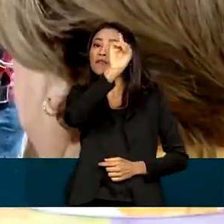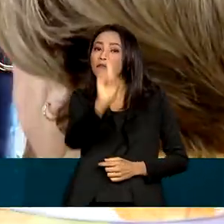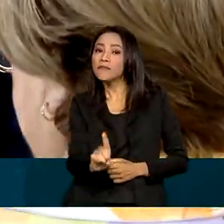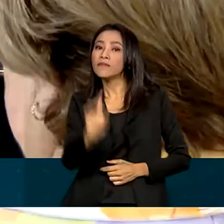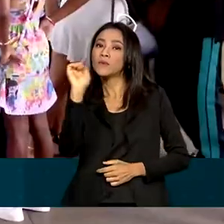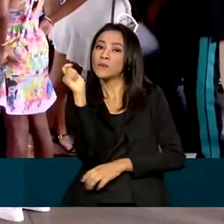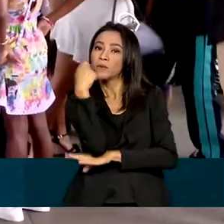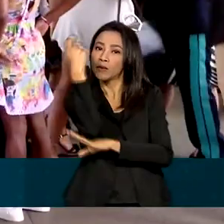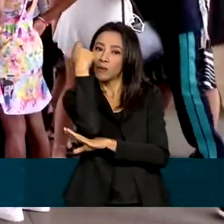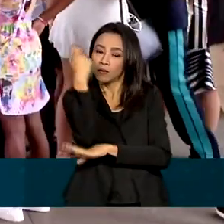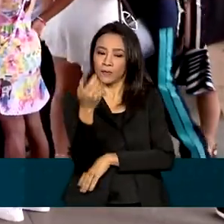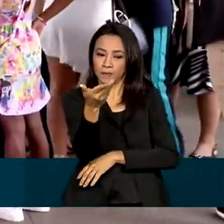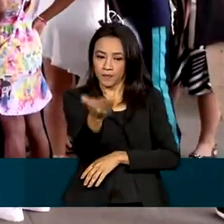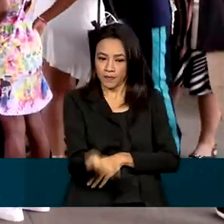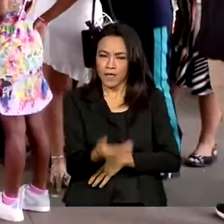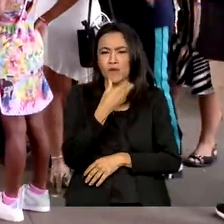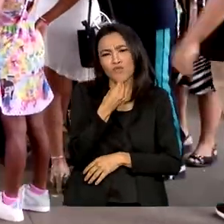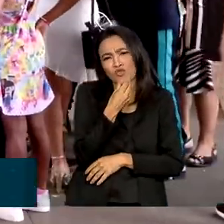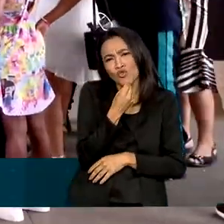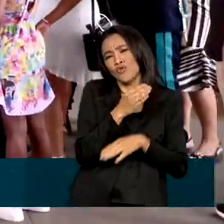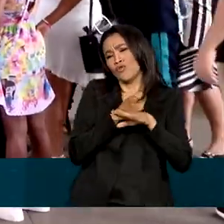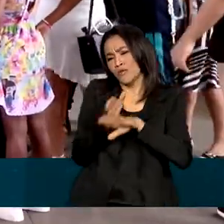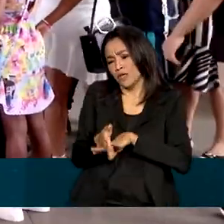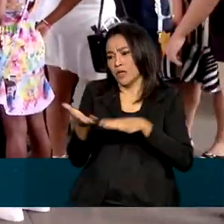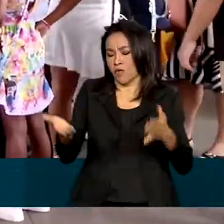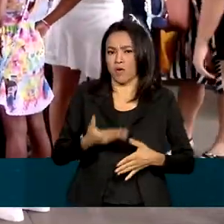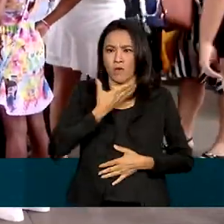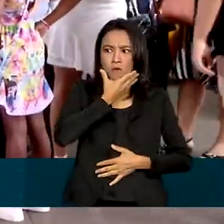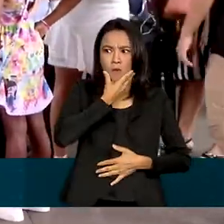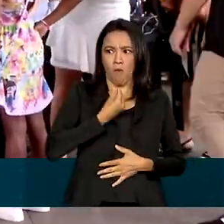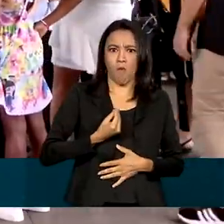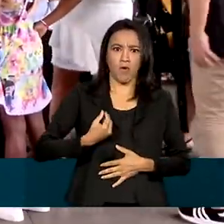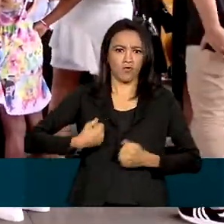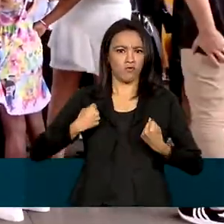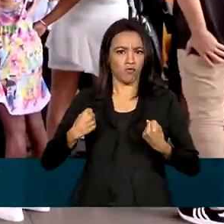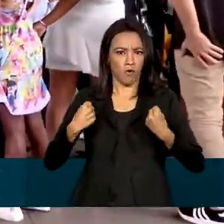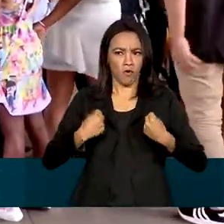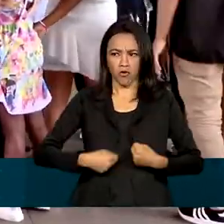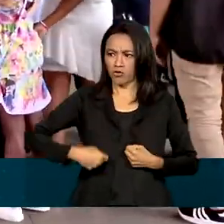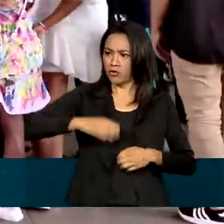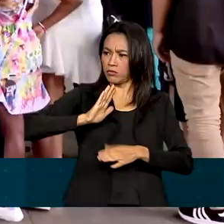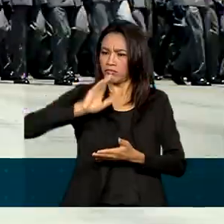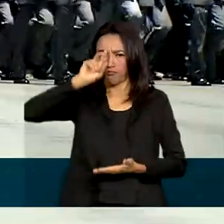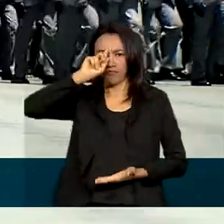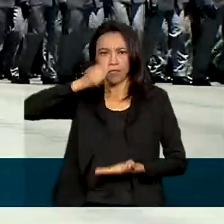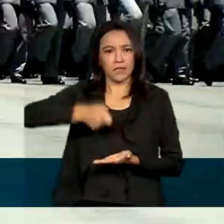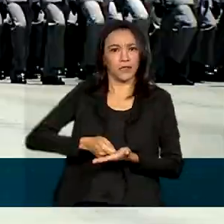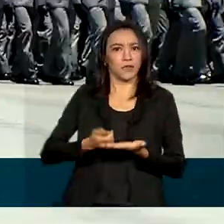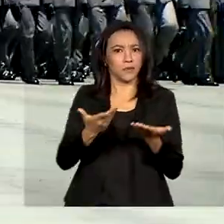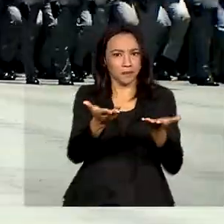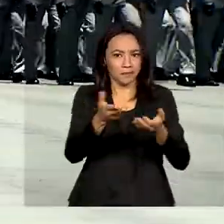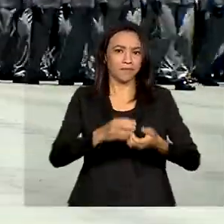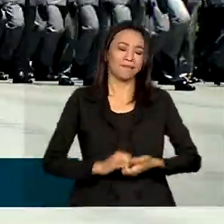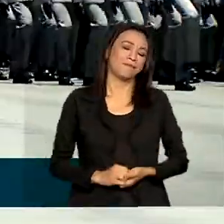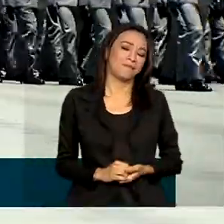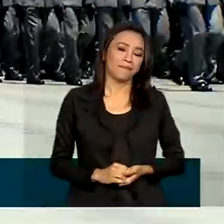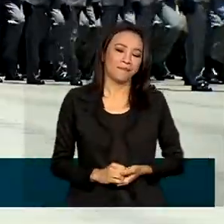a formatura. São meninos quando entram aqui e saem homens fortes, firmes, decididos.